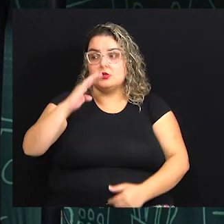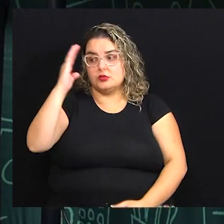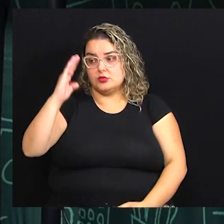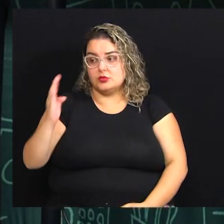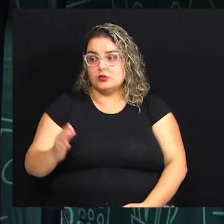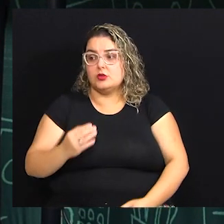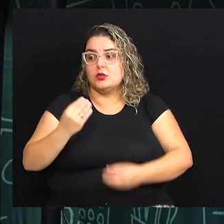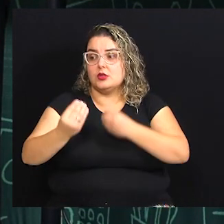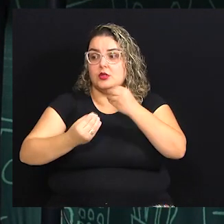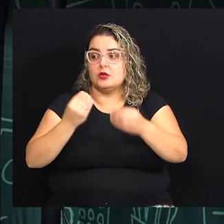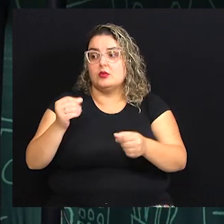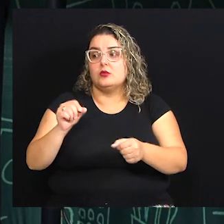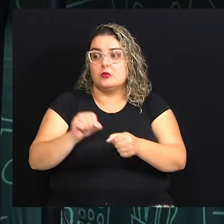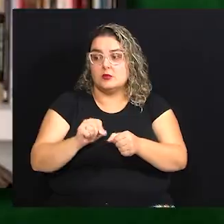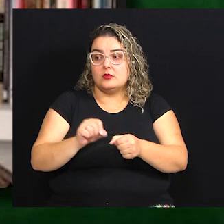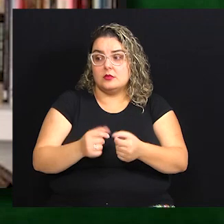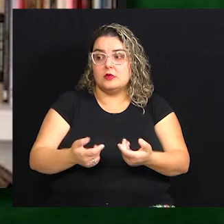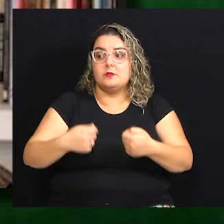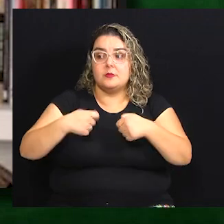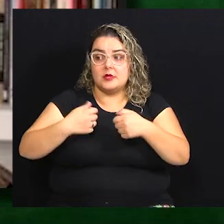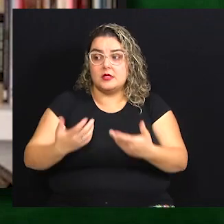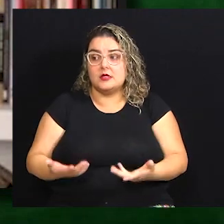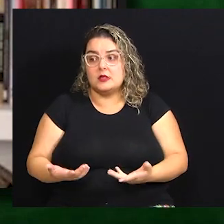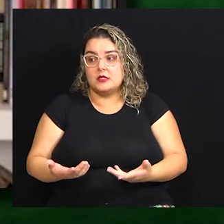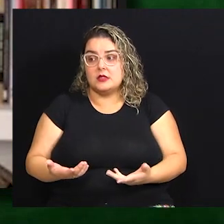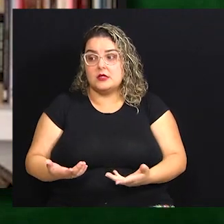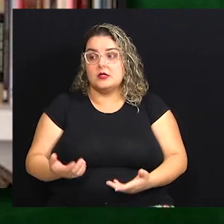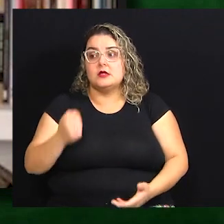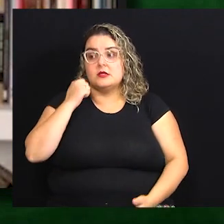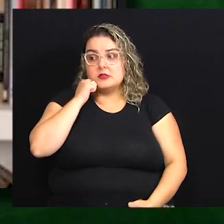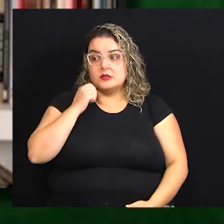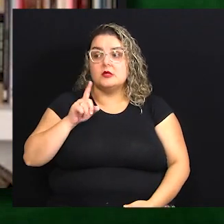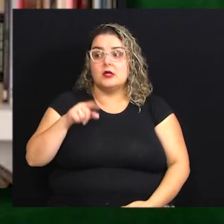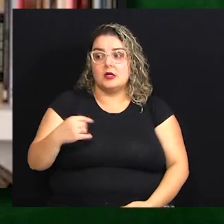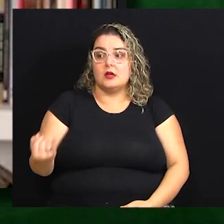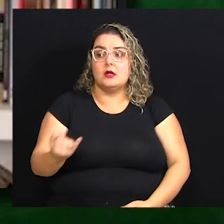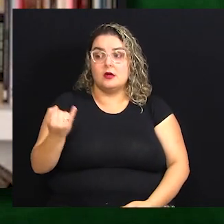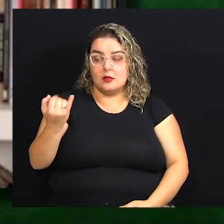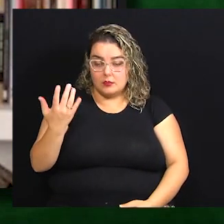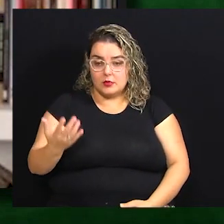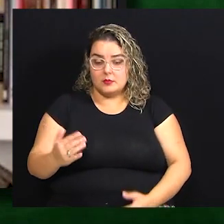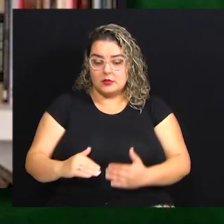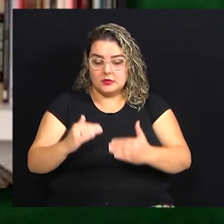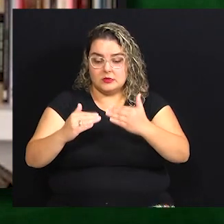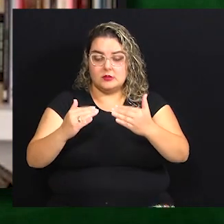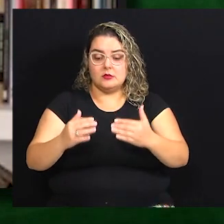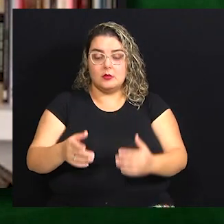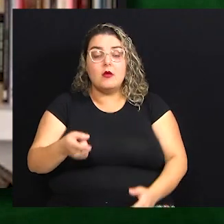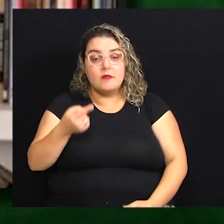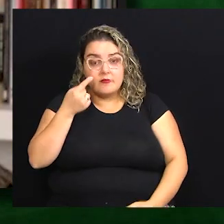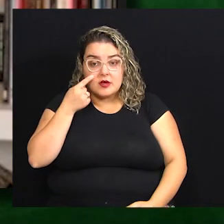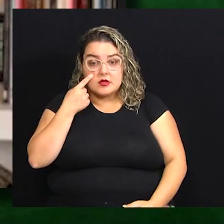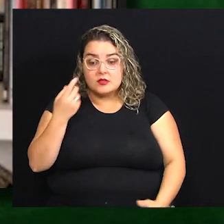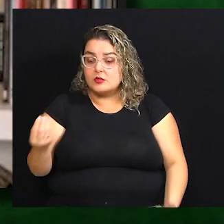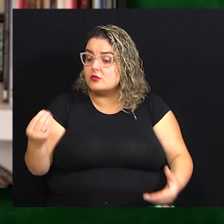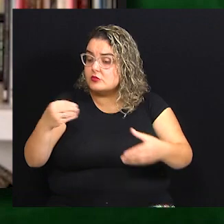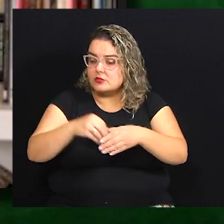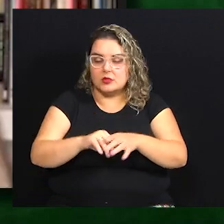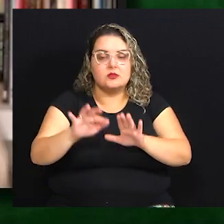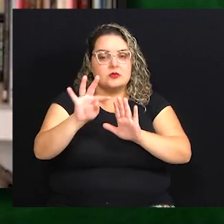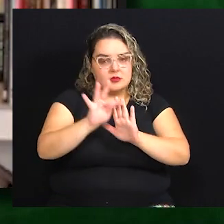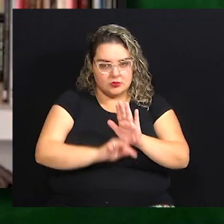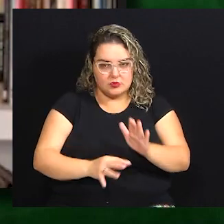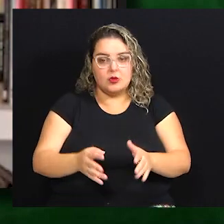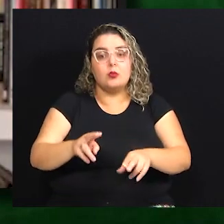que ciência e tecnologia são necessárias, né? Ciência e tecnologia são necessárias para o Brasil desenvolver. Observe, tudo isso que eu falei aqui estava dentro dos textos.